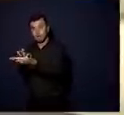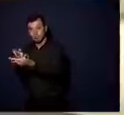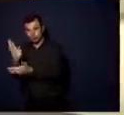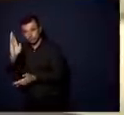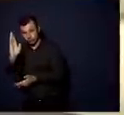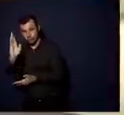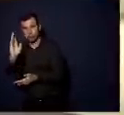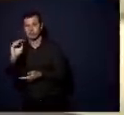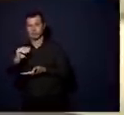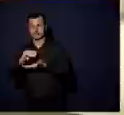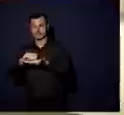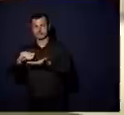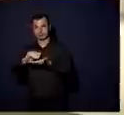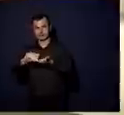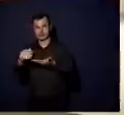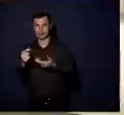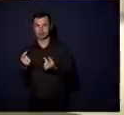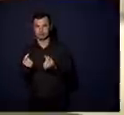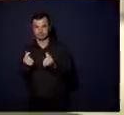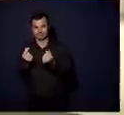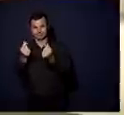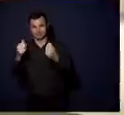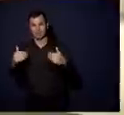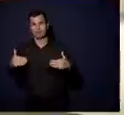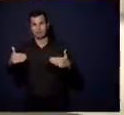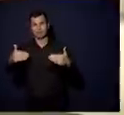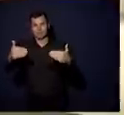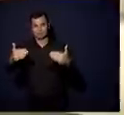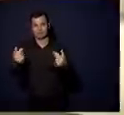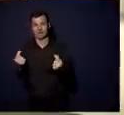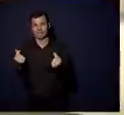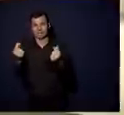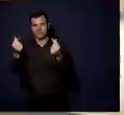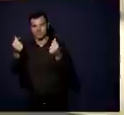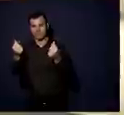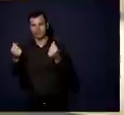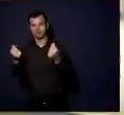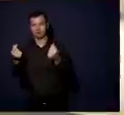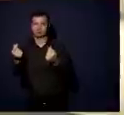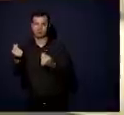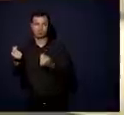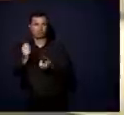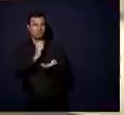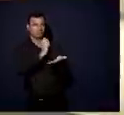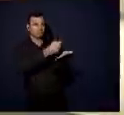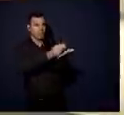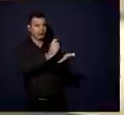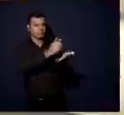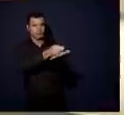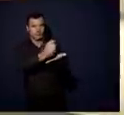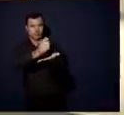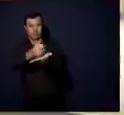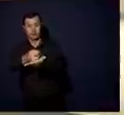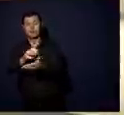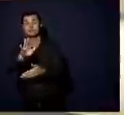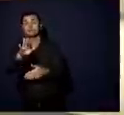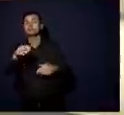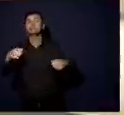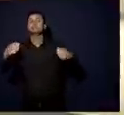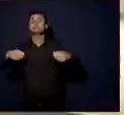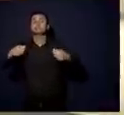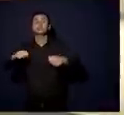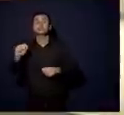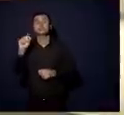pela secretaria de tesouro no ministério da fazenda para as coisas funcionarem muito bem a elaboração do orçamento tem que conversar